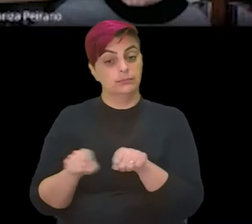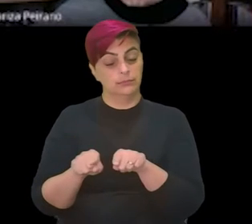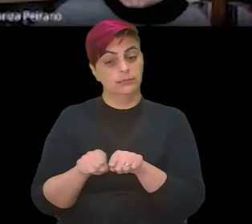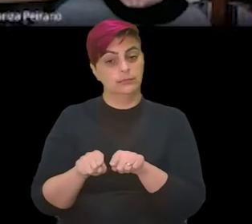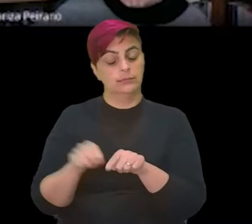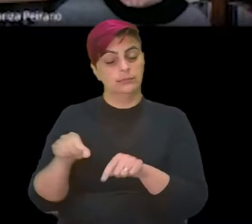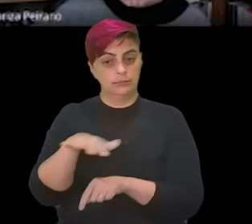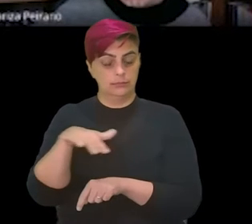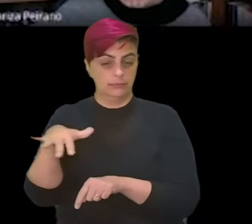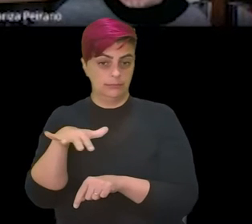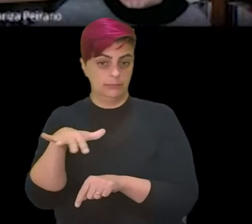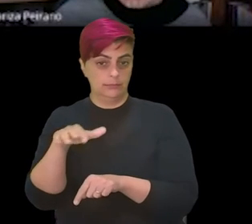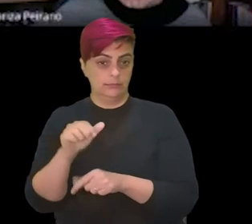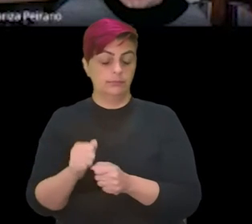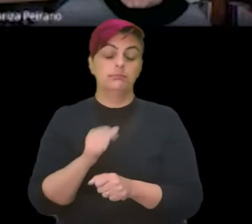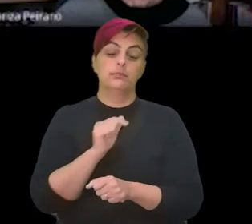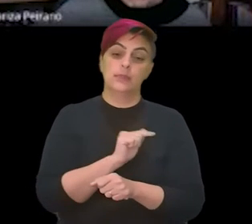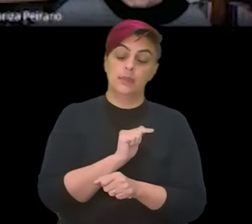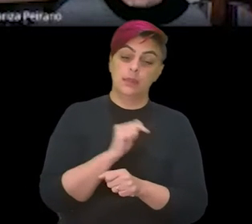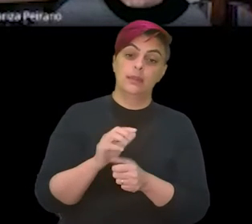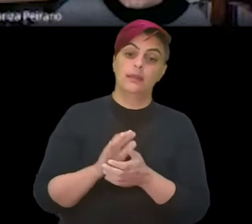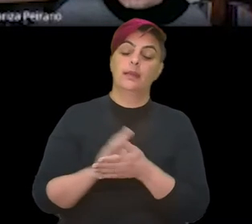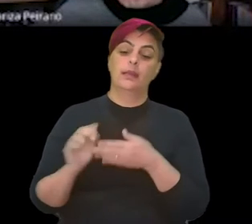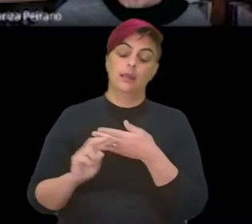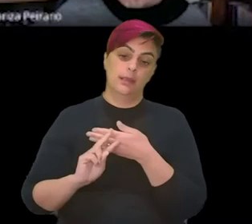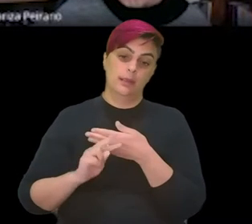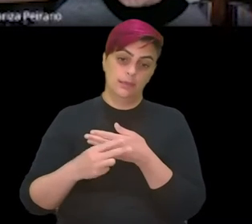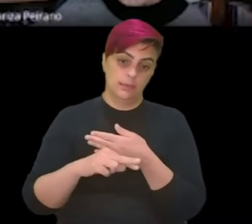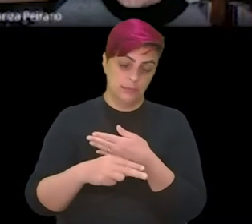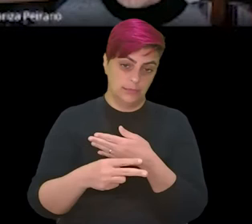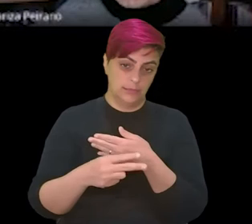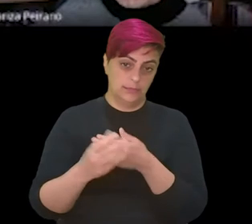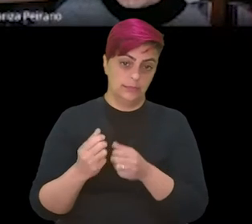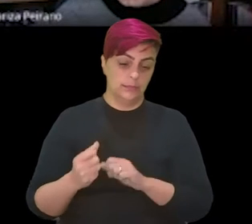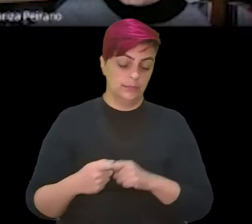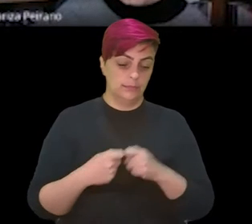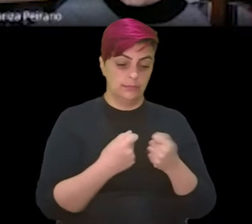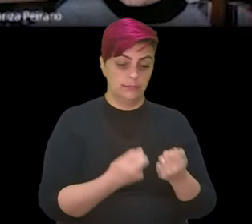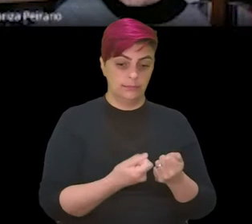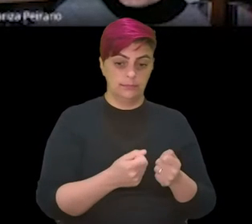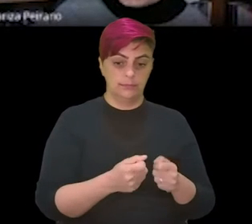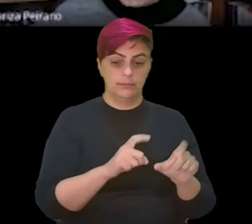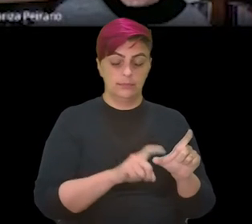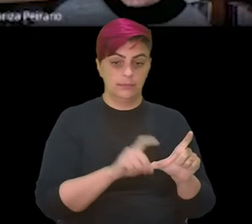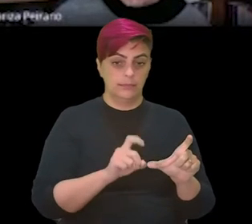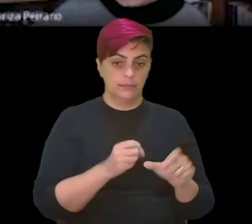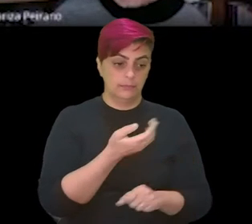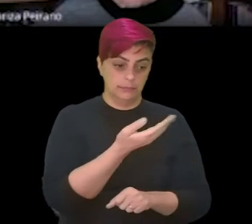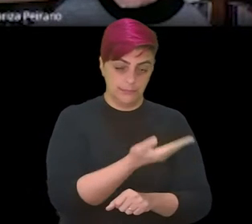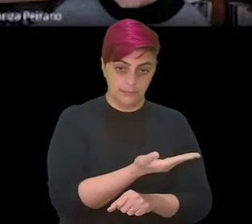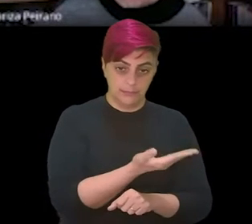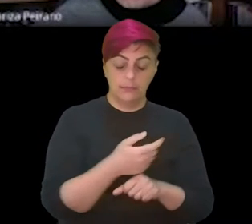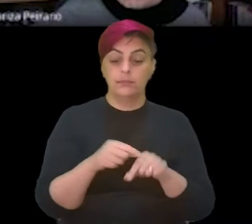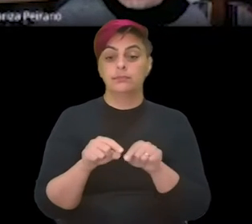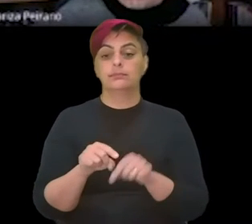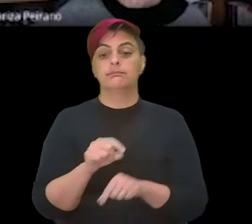era consequência da opção geral de dar voz aos nativos, aos então e